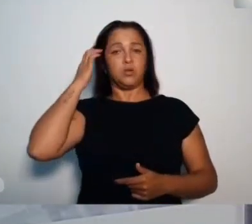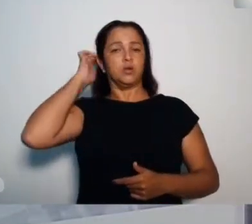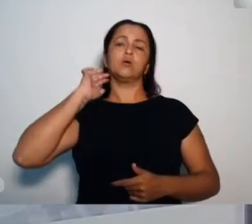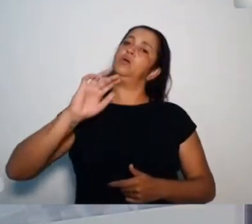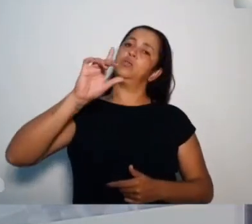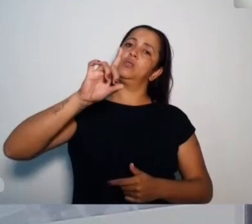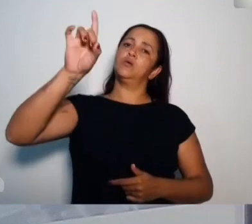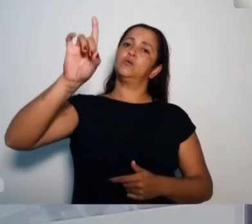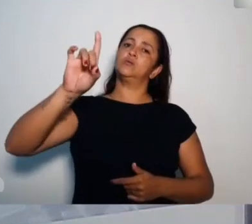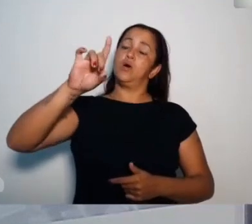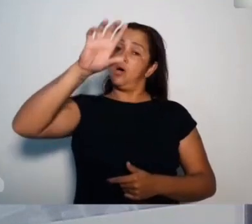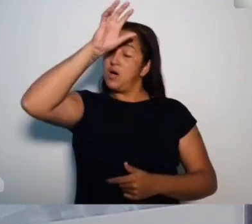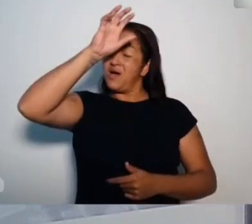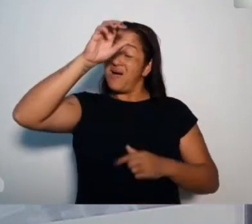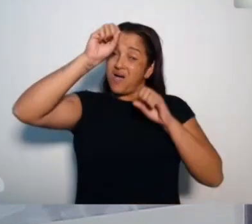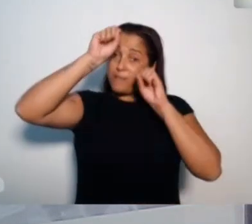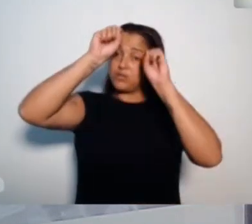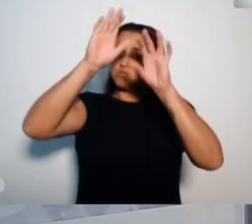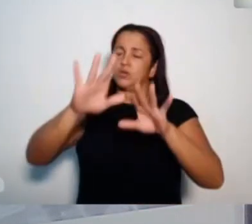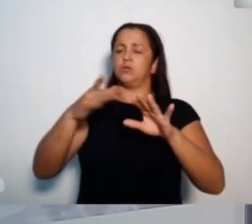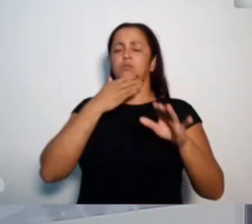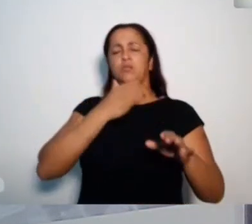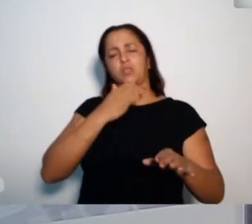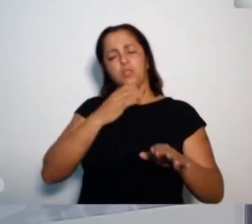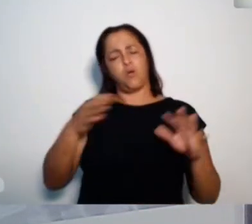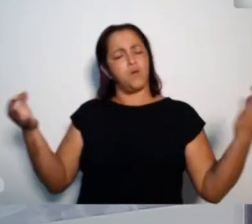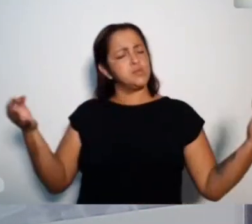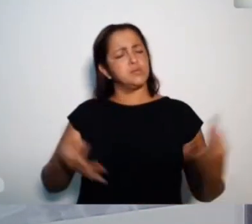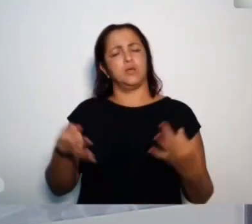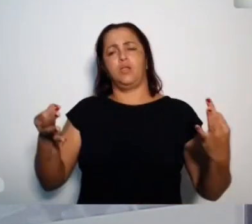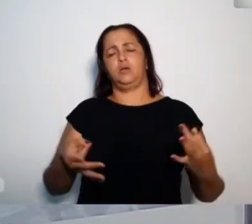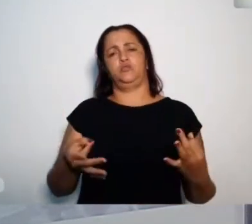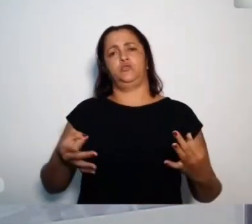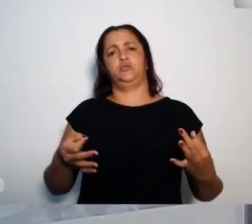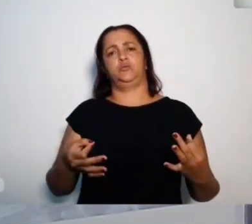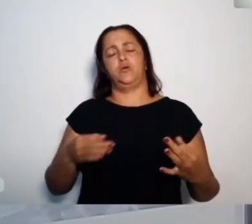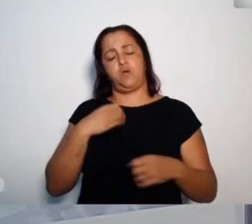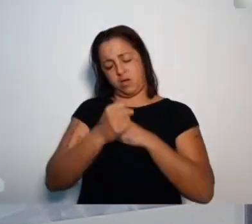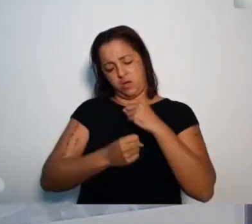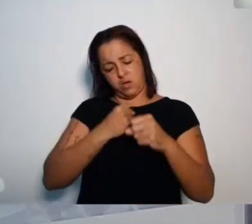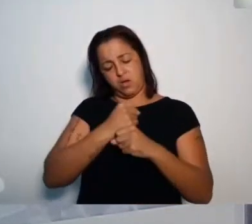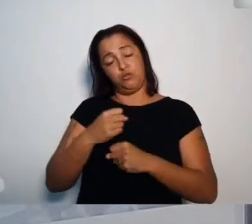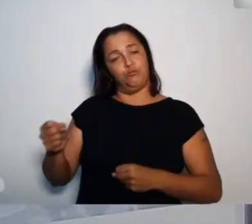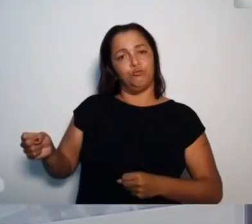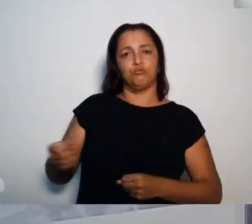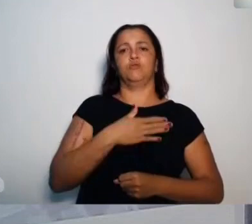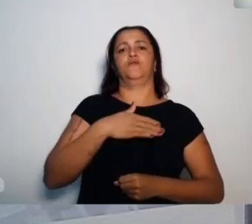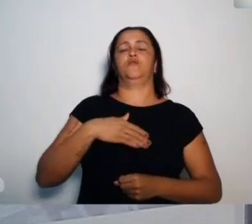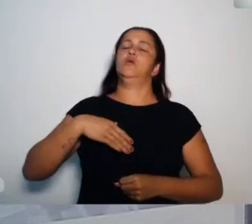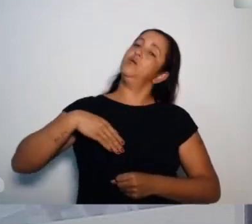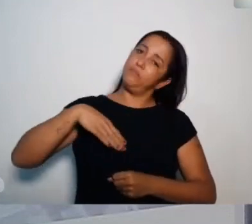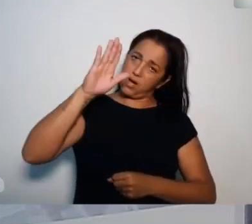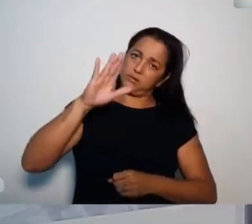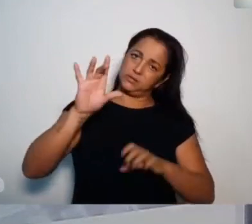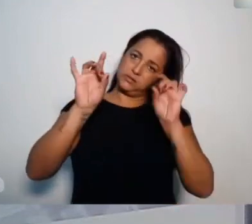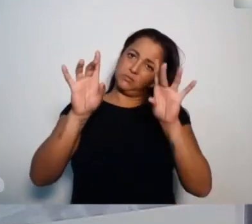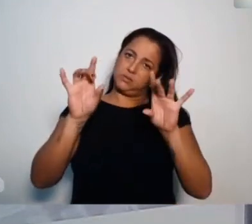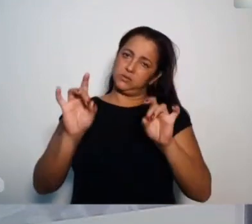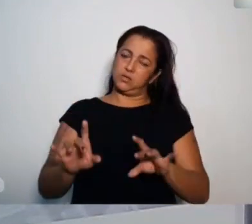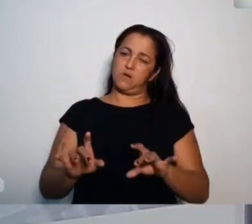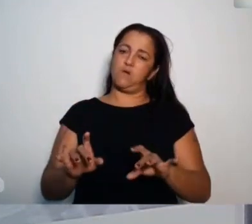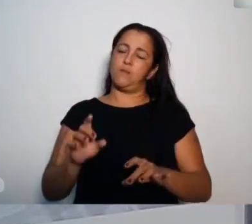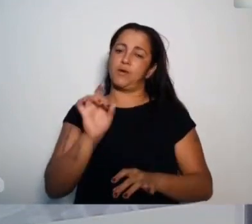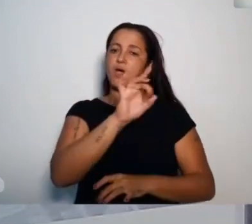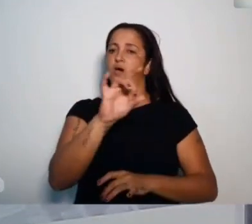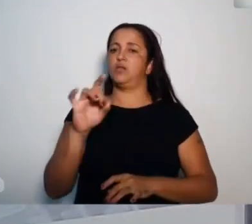de Botucatu, que tenhamos um Natal excelente e um Ano Novo ainda mais especial para cada um